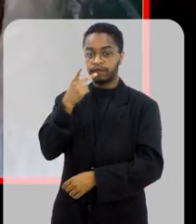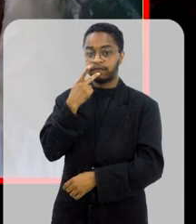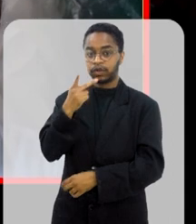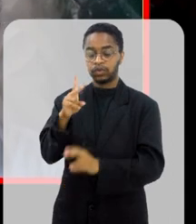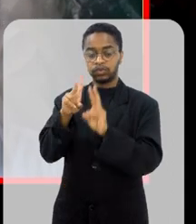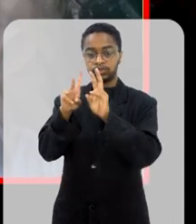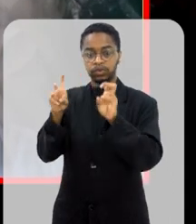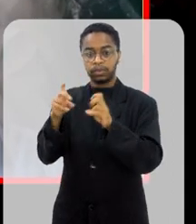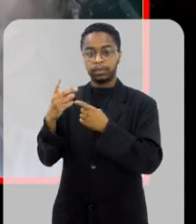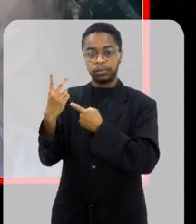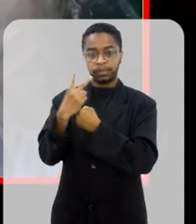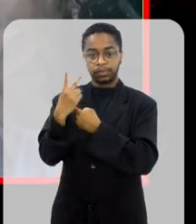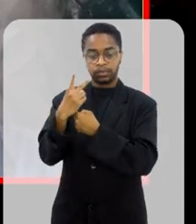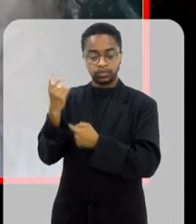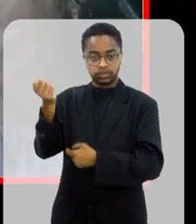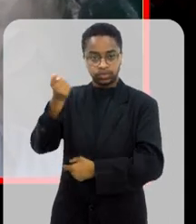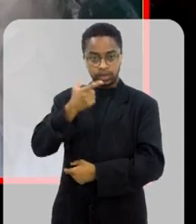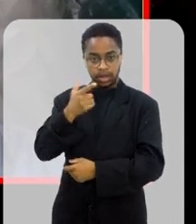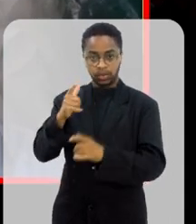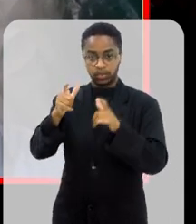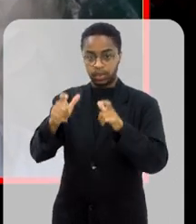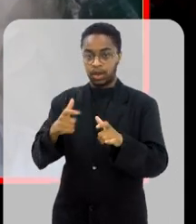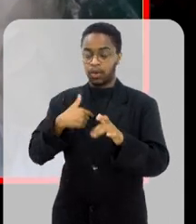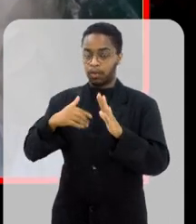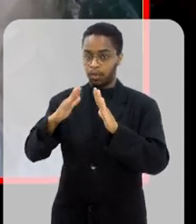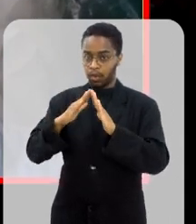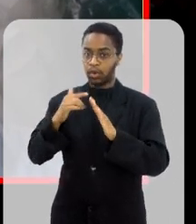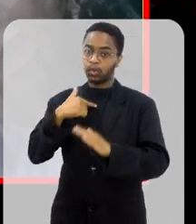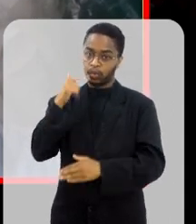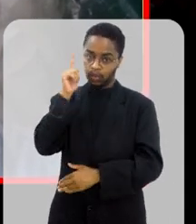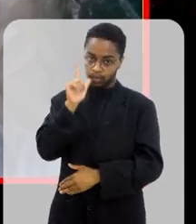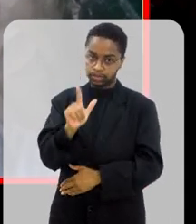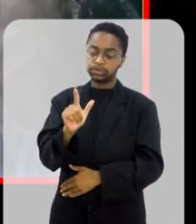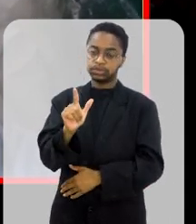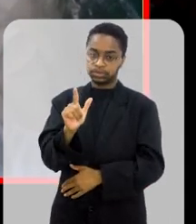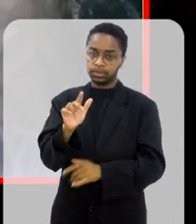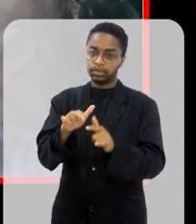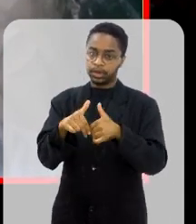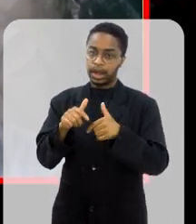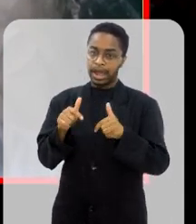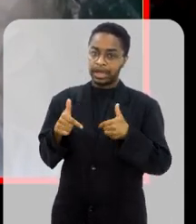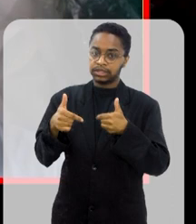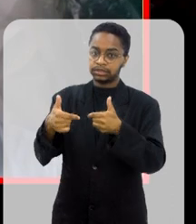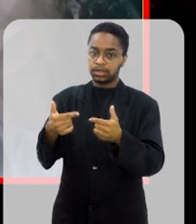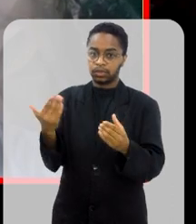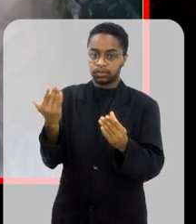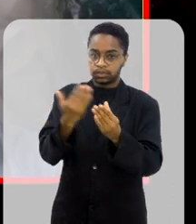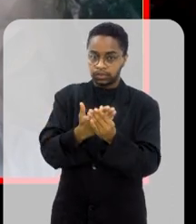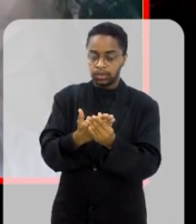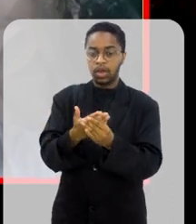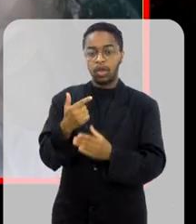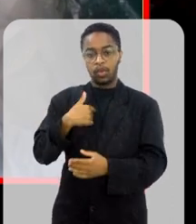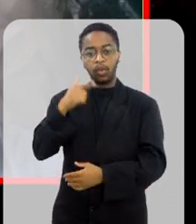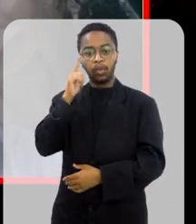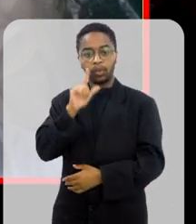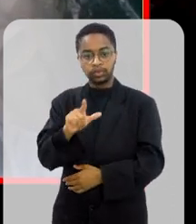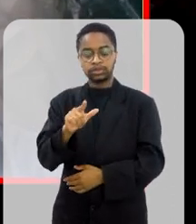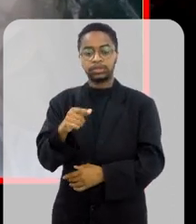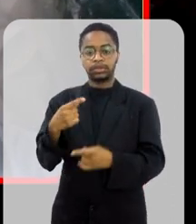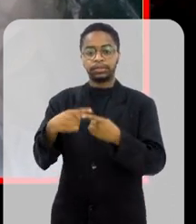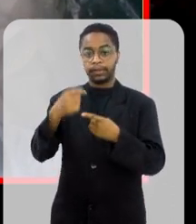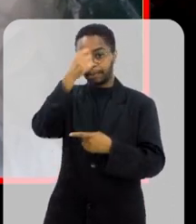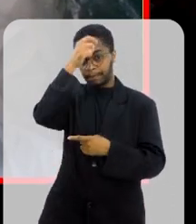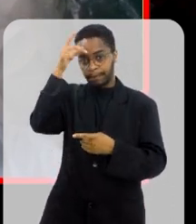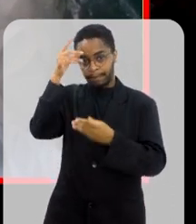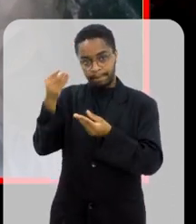falou sobre o protetor solar, aqui onde eu moro, né, eu consegui, né, por uma ação judicial, eu consegui o protetor solar pelo